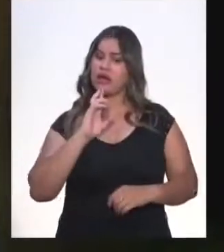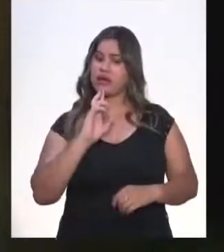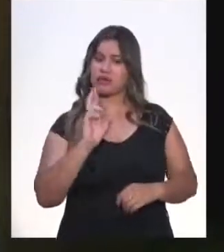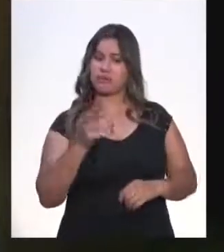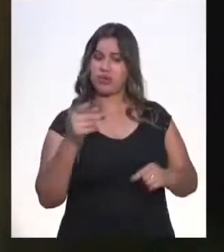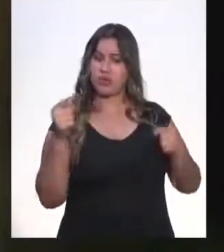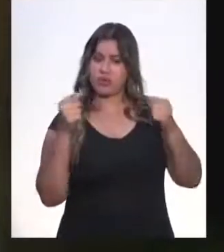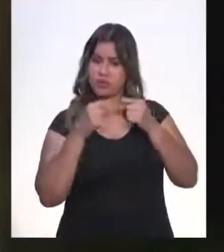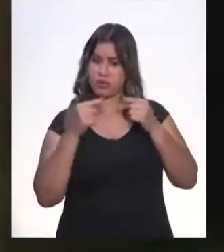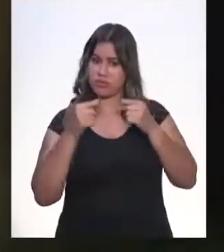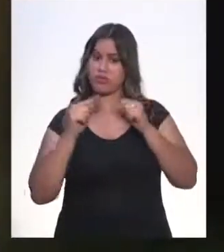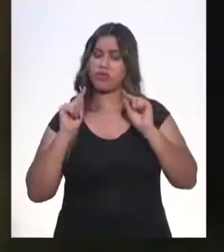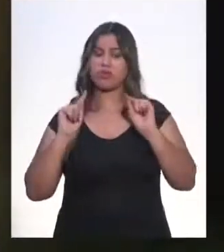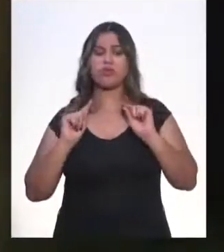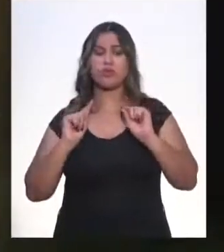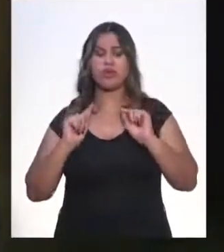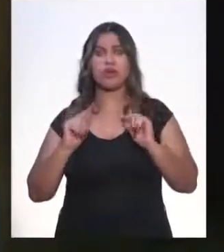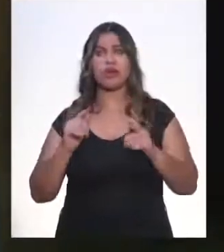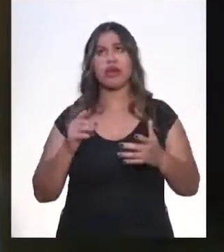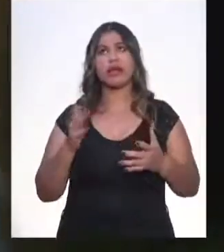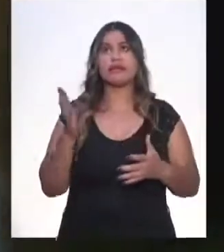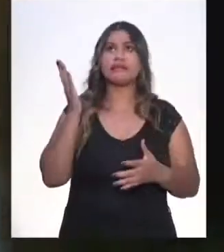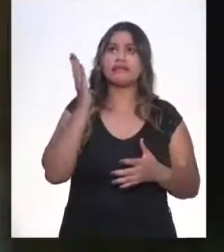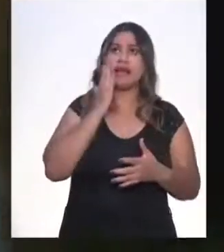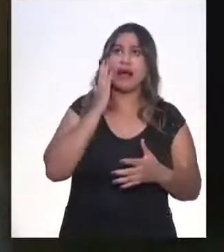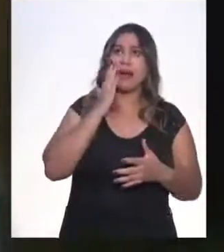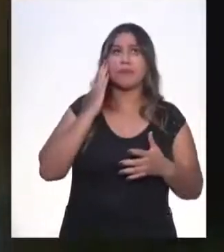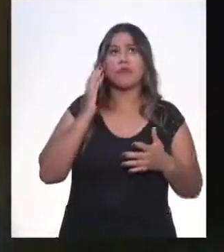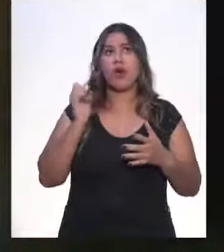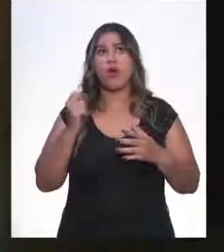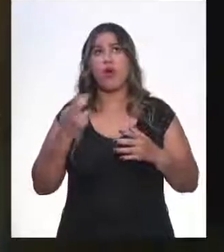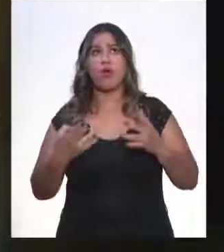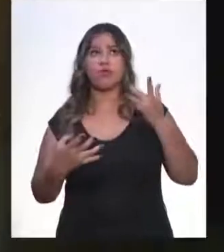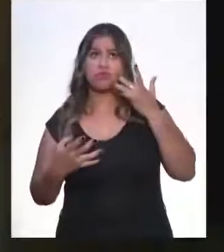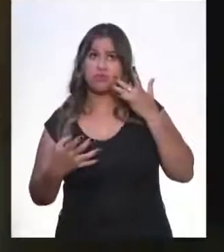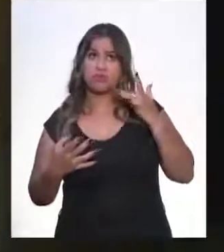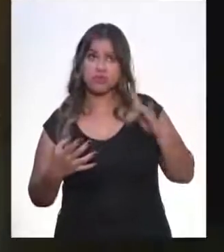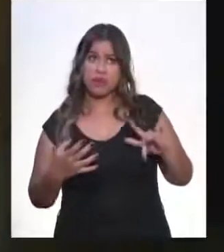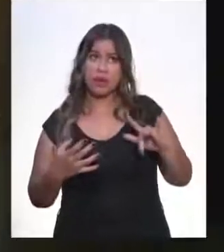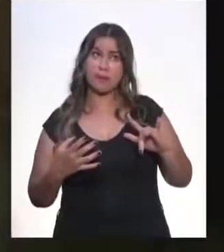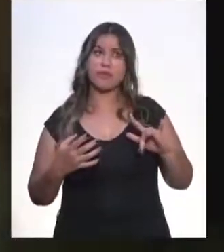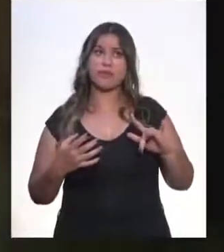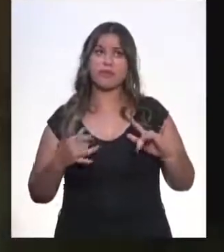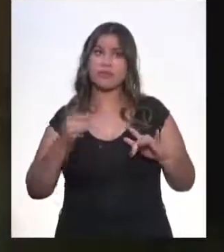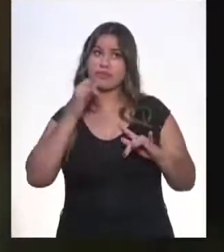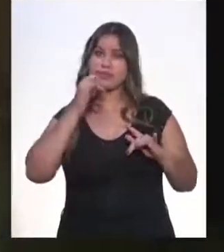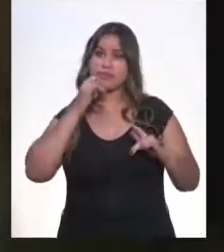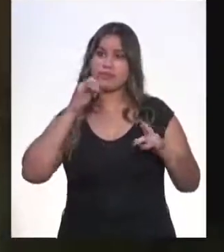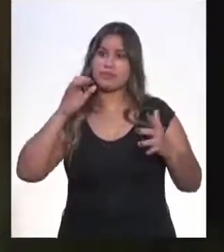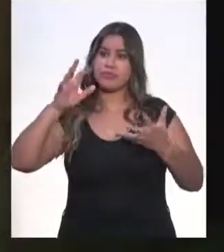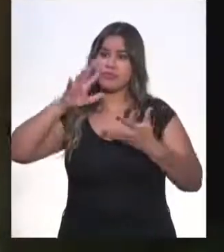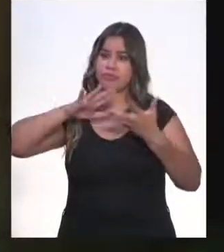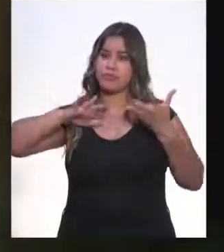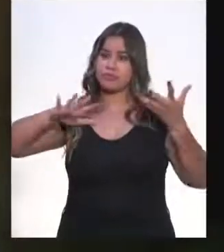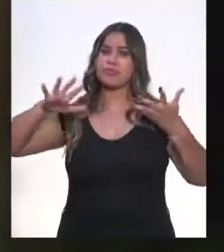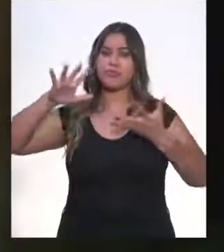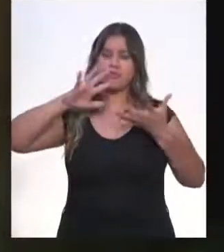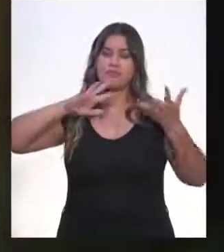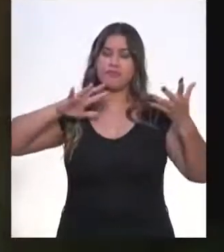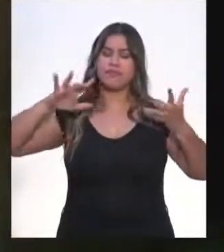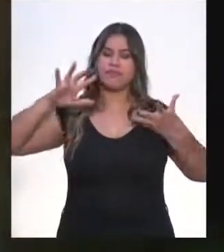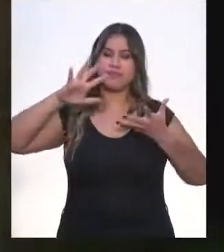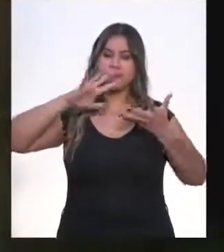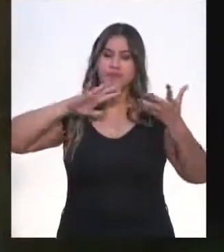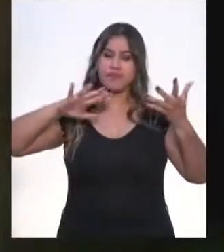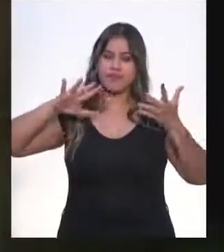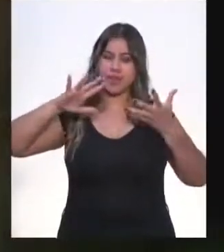não mude muita coisa, quer dizer, saber ou não saber que a Terra não está, né, quer dizer, o Sol